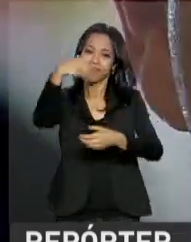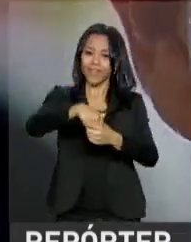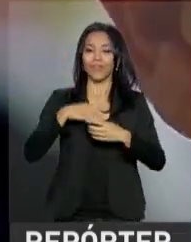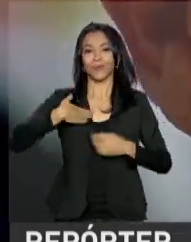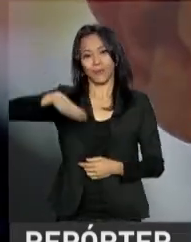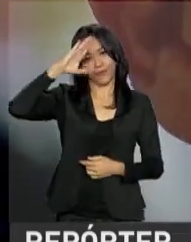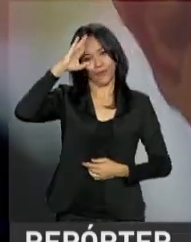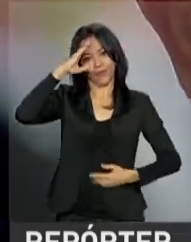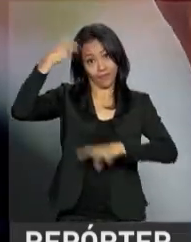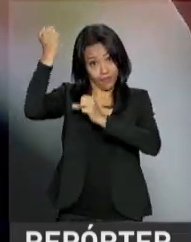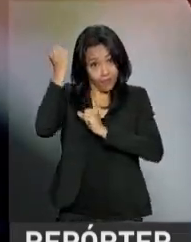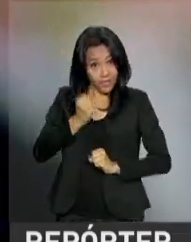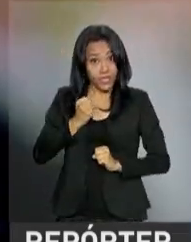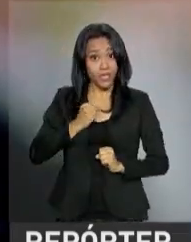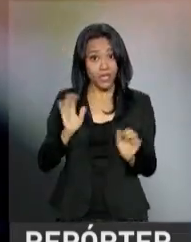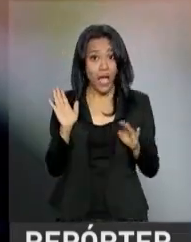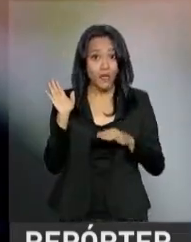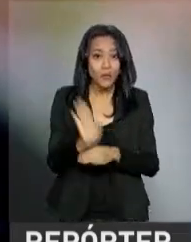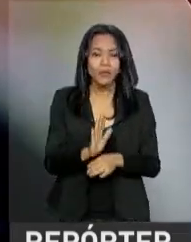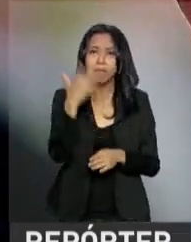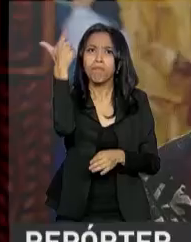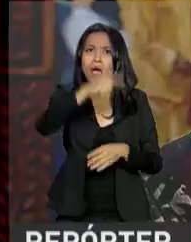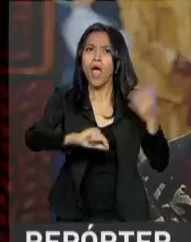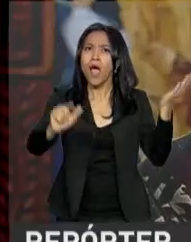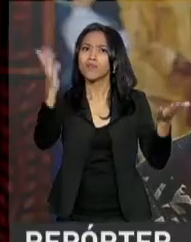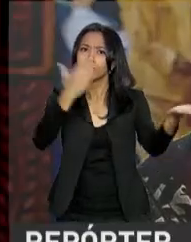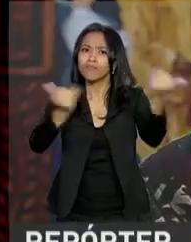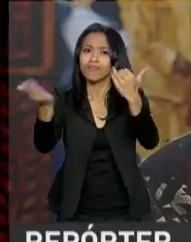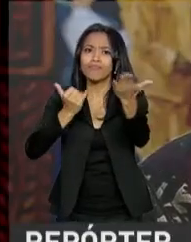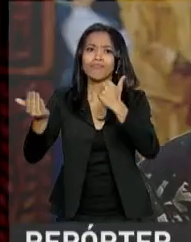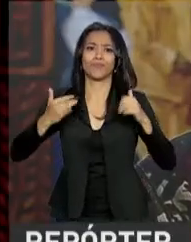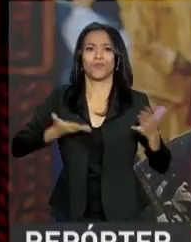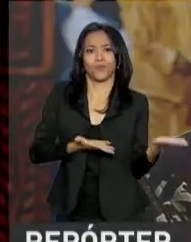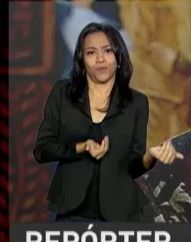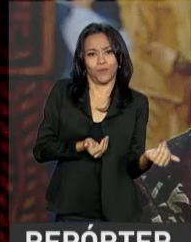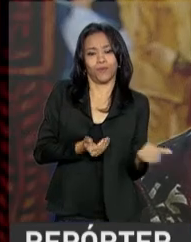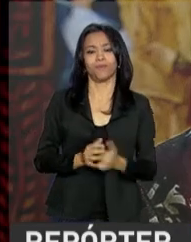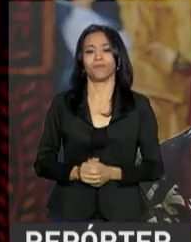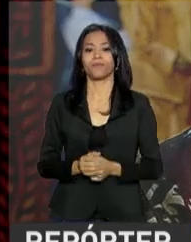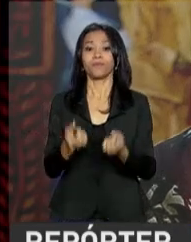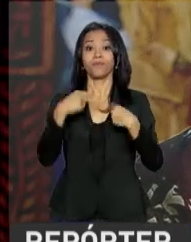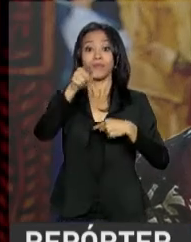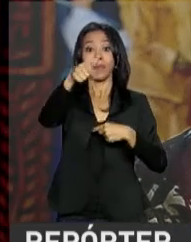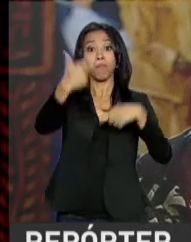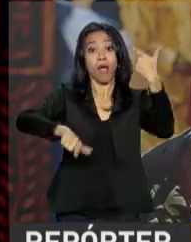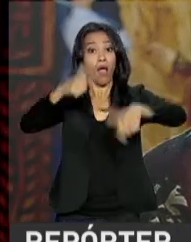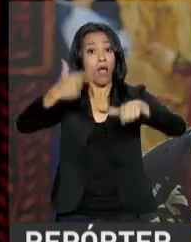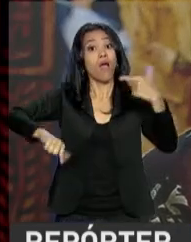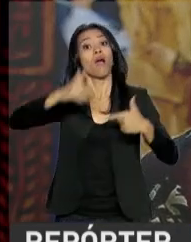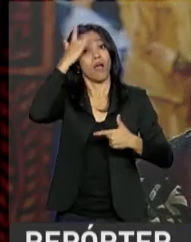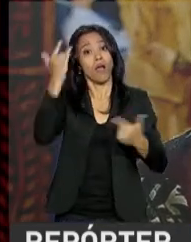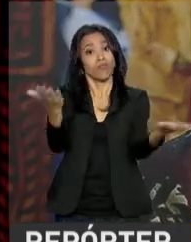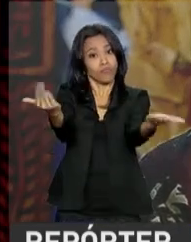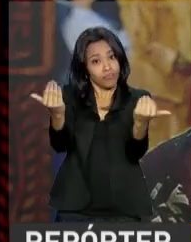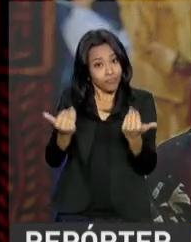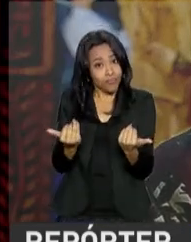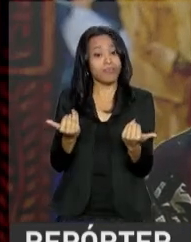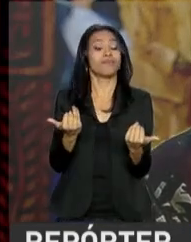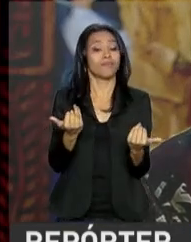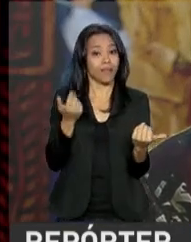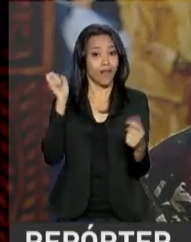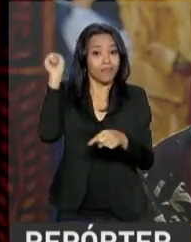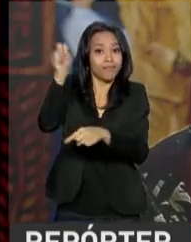militar e ajuda a abranger mais jovens seleção é maior mas cidadãos que nós podemos verificar sua voluntariedade